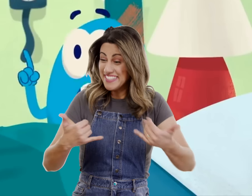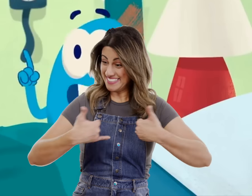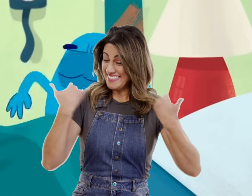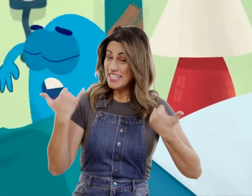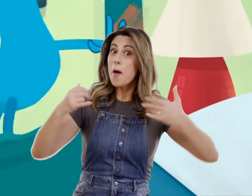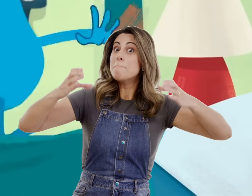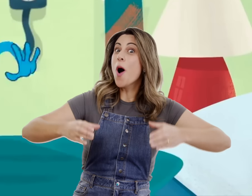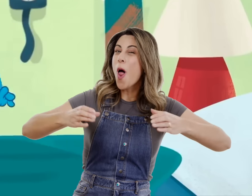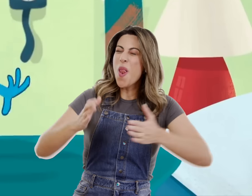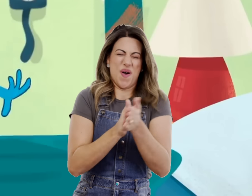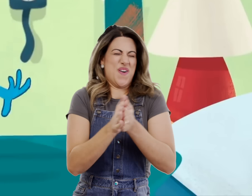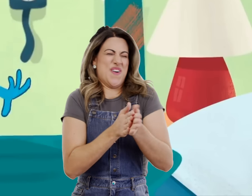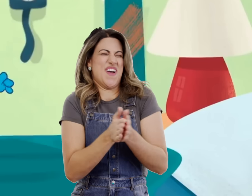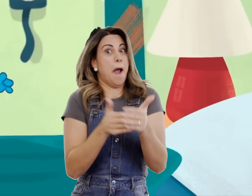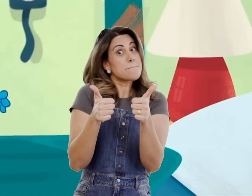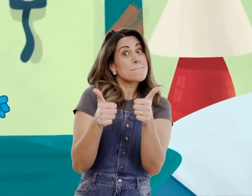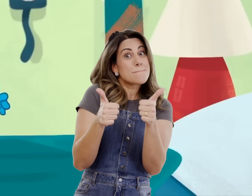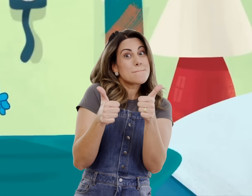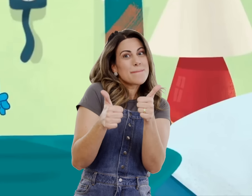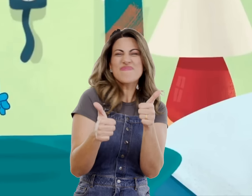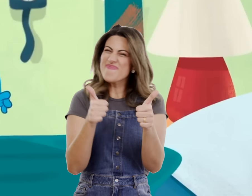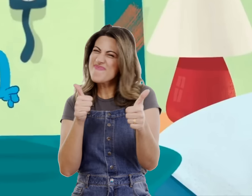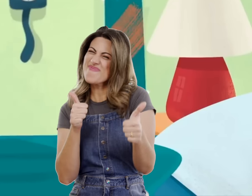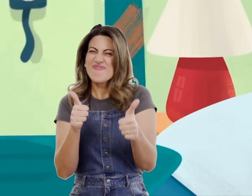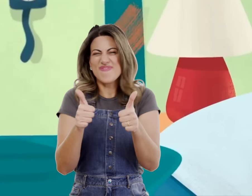onde tem bolo.